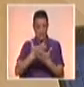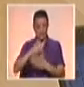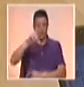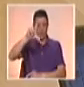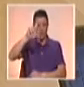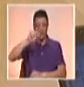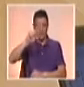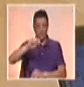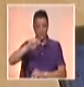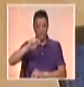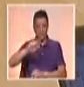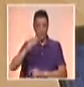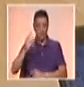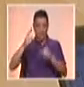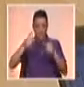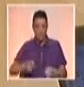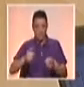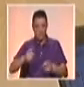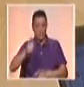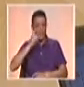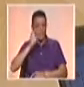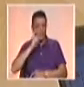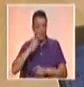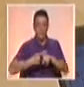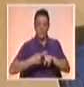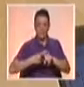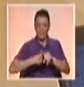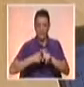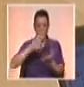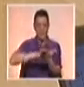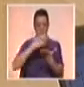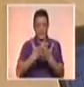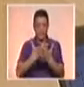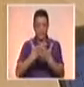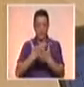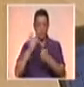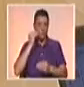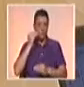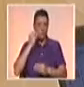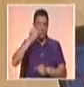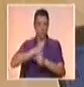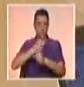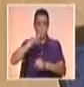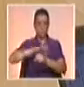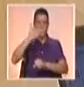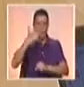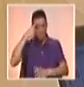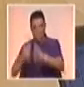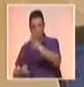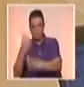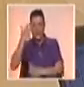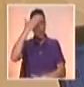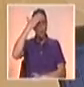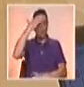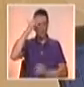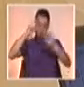pronto, começar a defender o intérprete como um profissional. Criar que um corpo das competências,